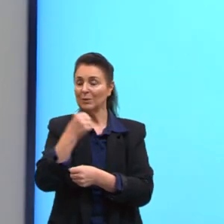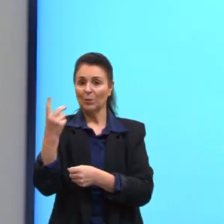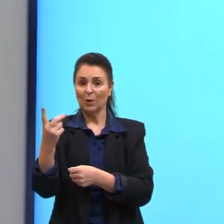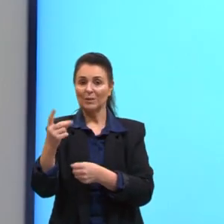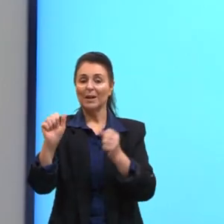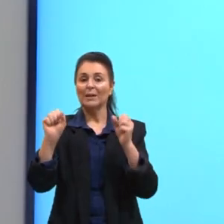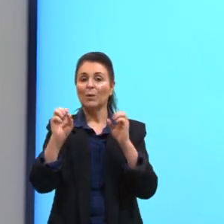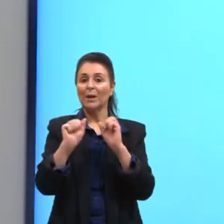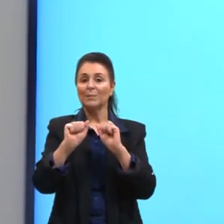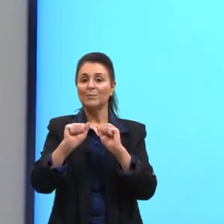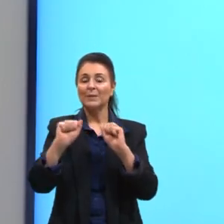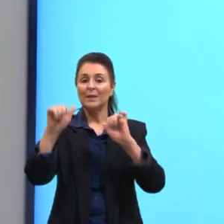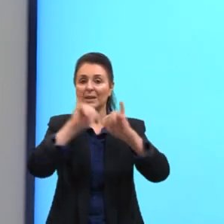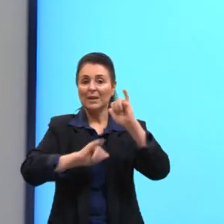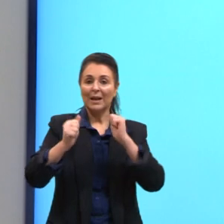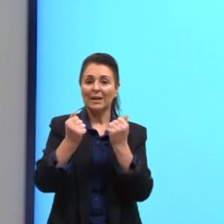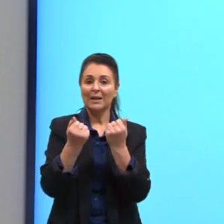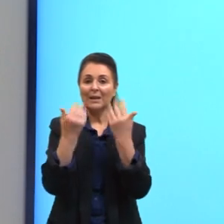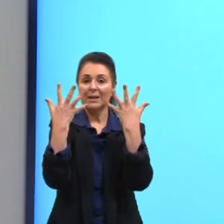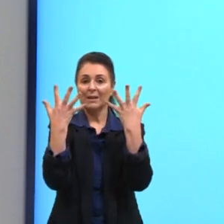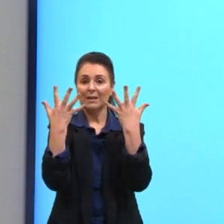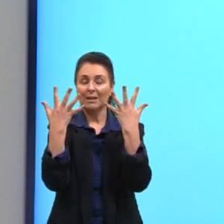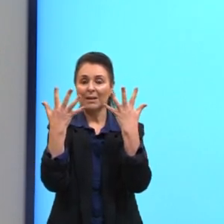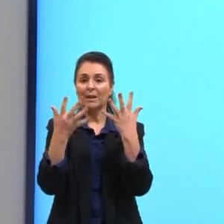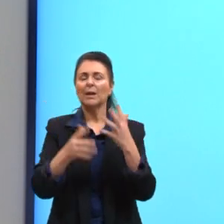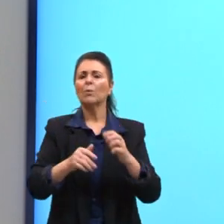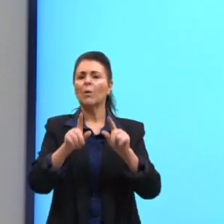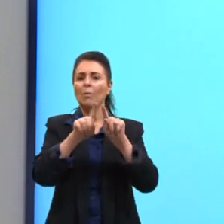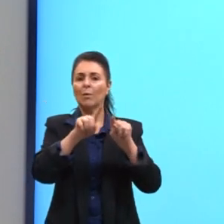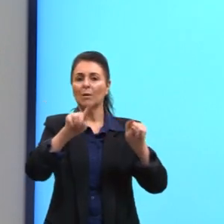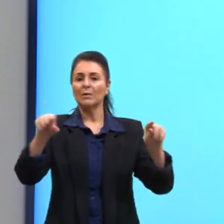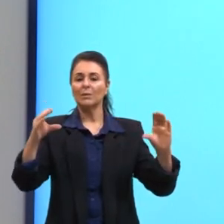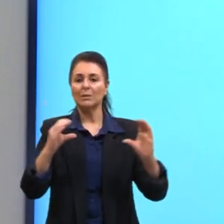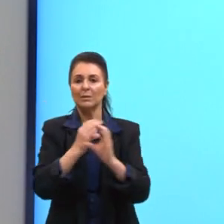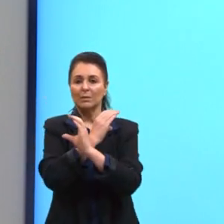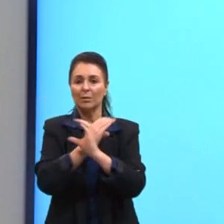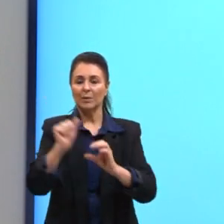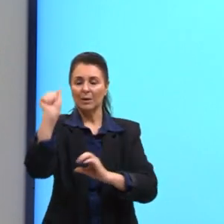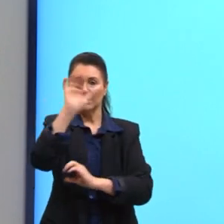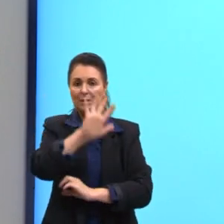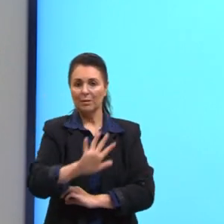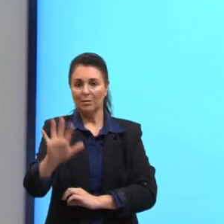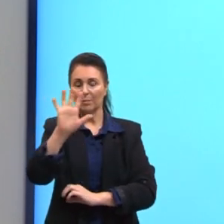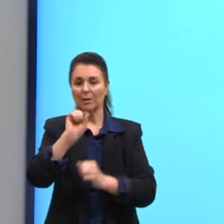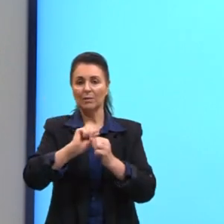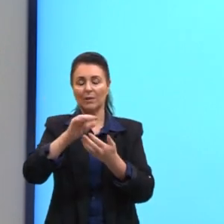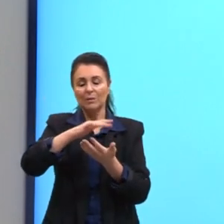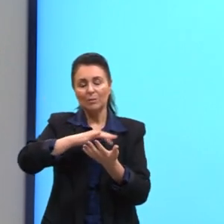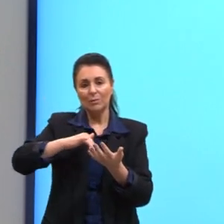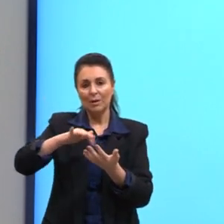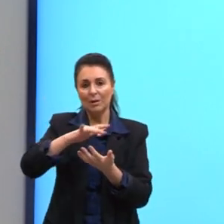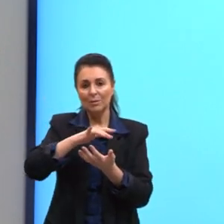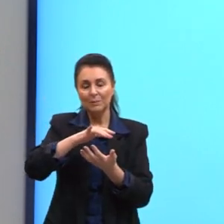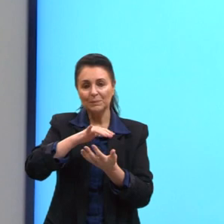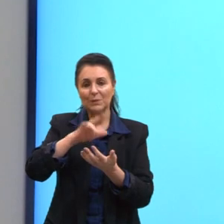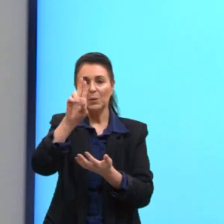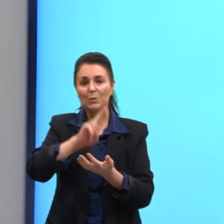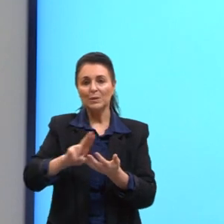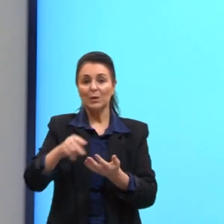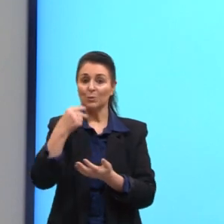certo e qual é a sua variação de entalpia global e eu vou fazer os cálculos a partir dessas